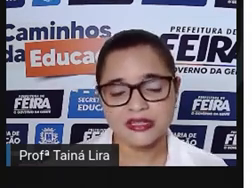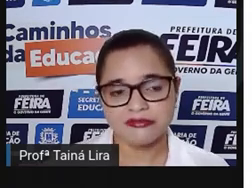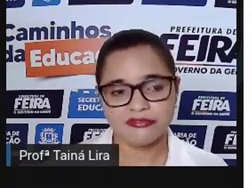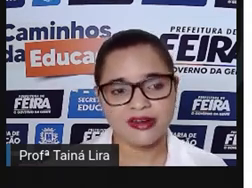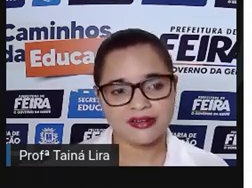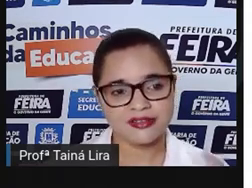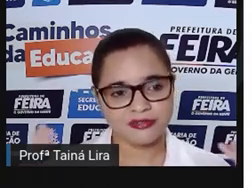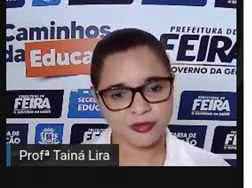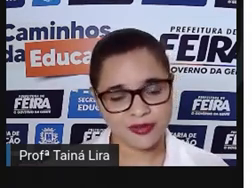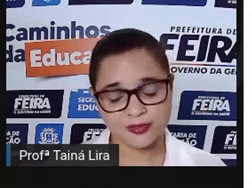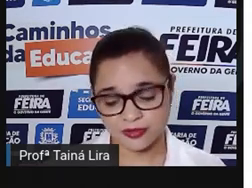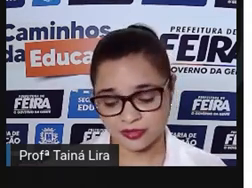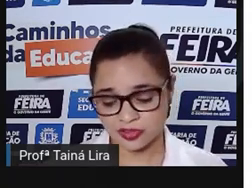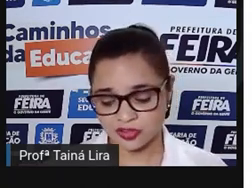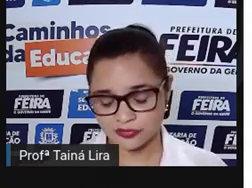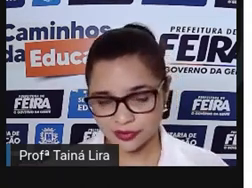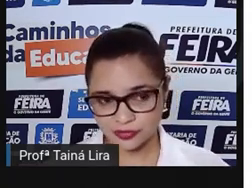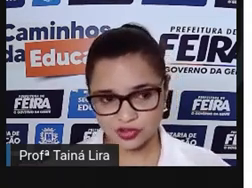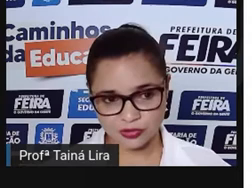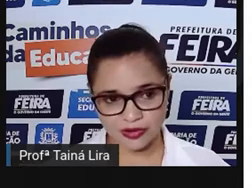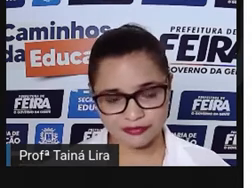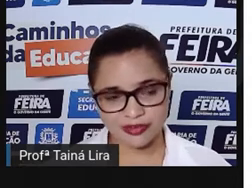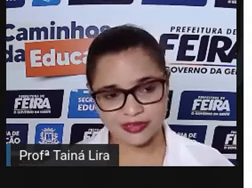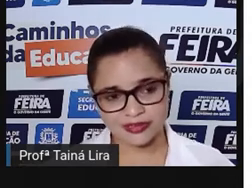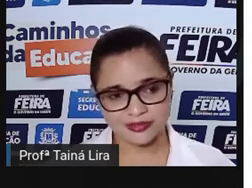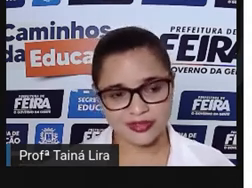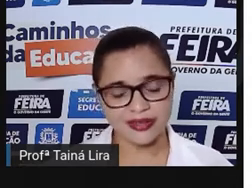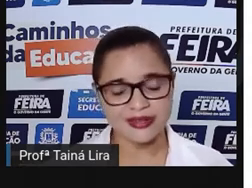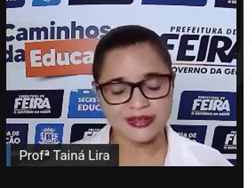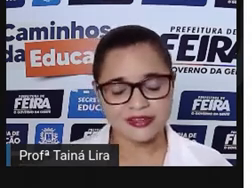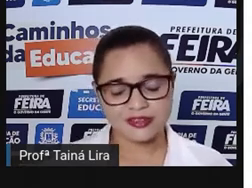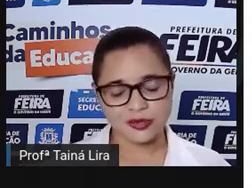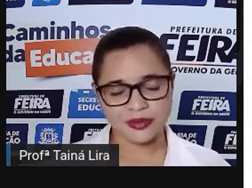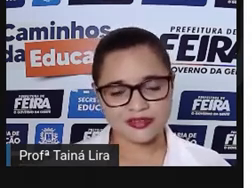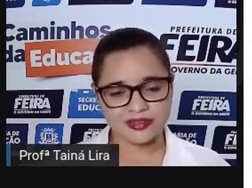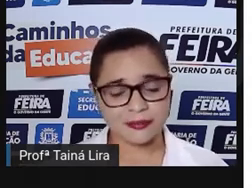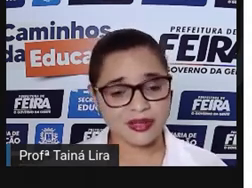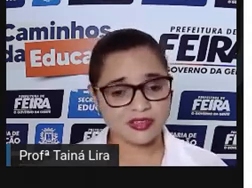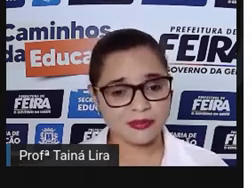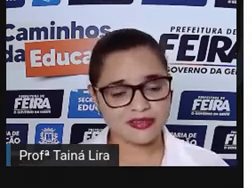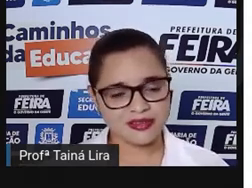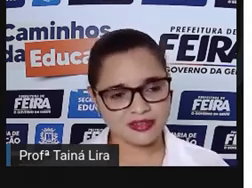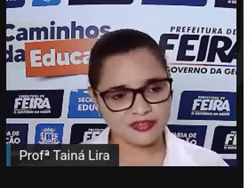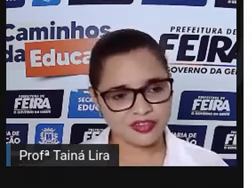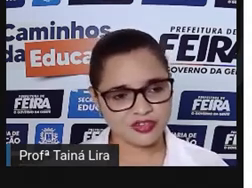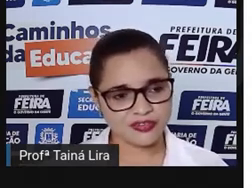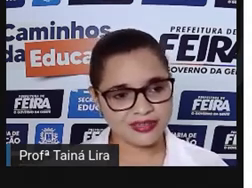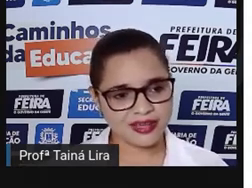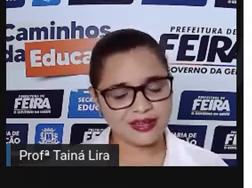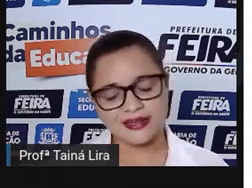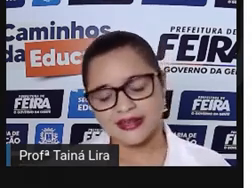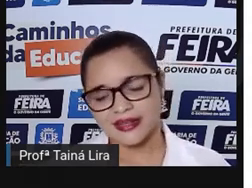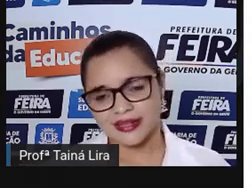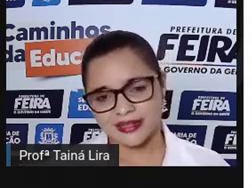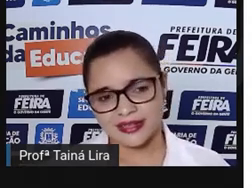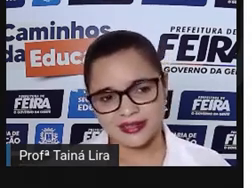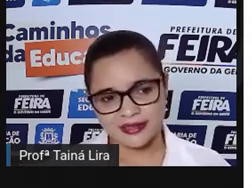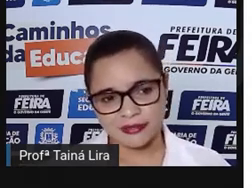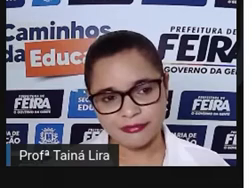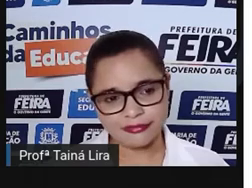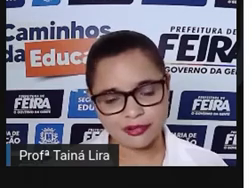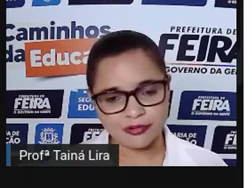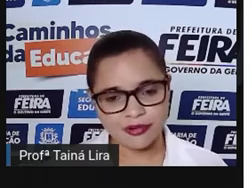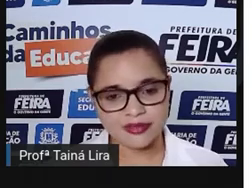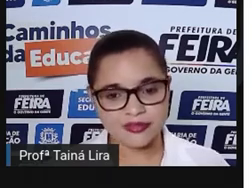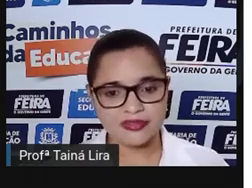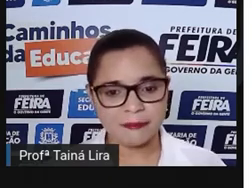aí várias informações e a gente vai continuar falando, né, sobre essa temática, mas dessa vez a gente vai dar